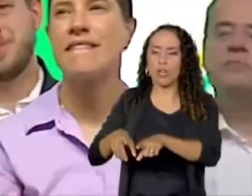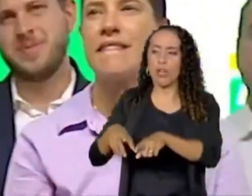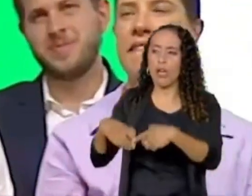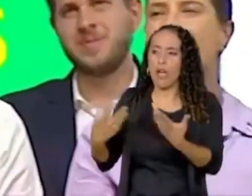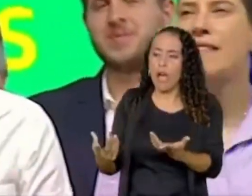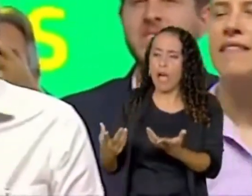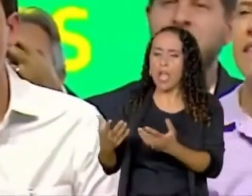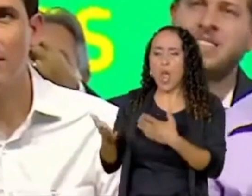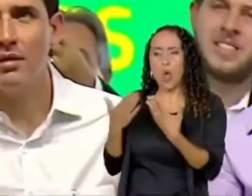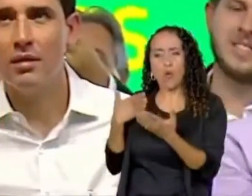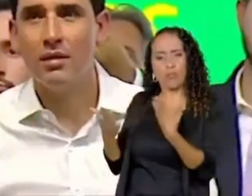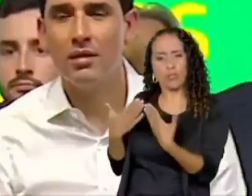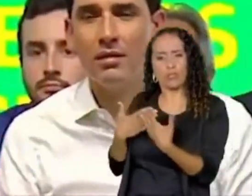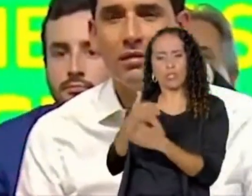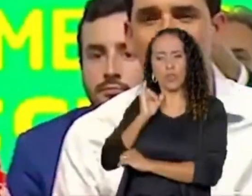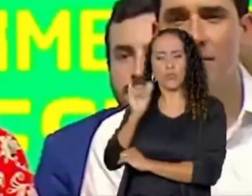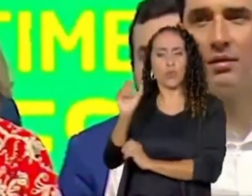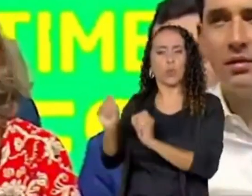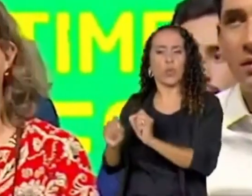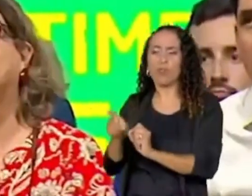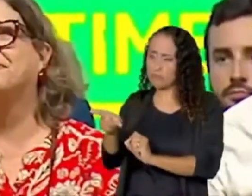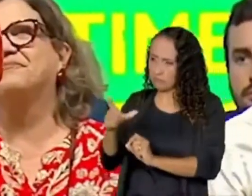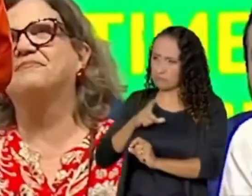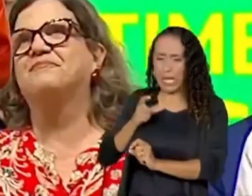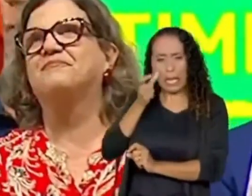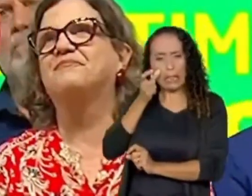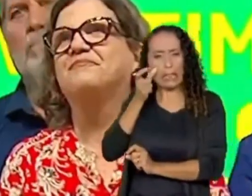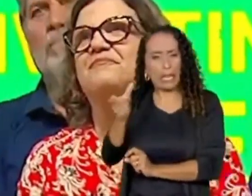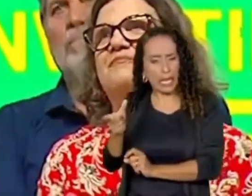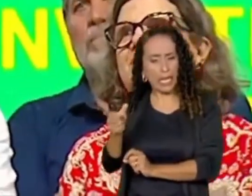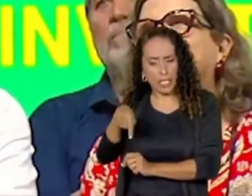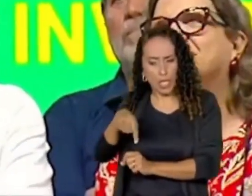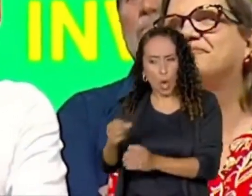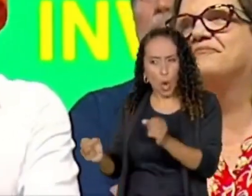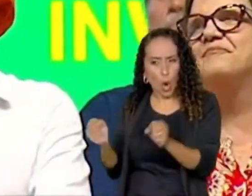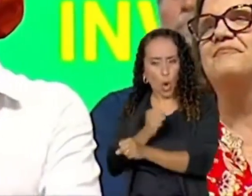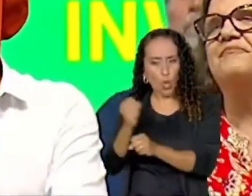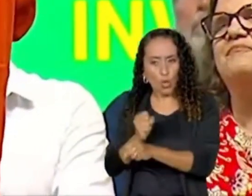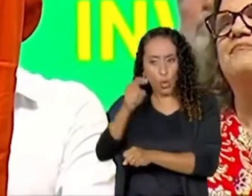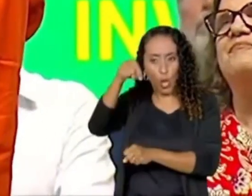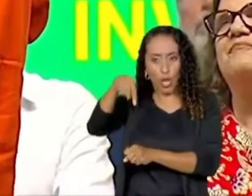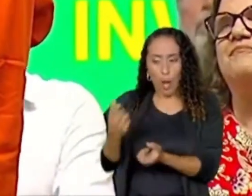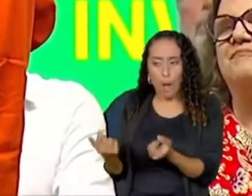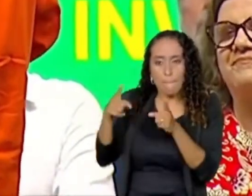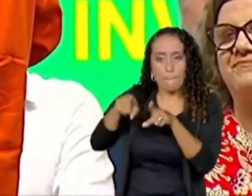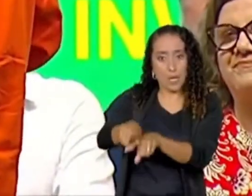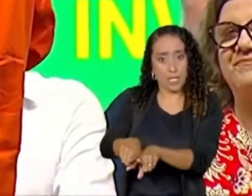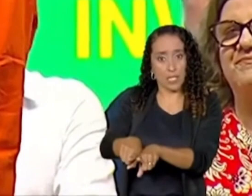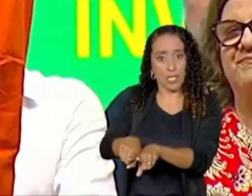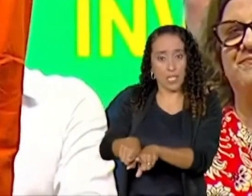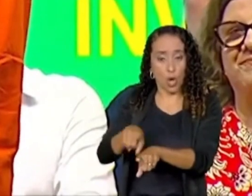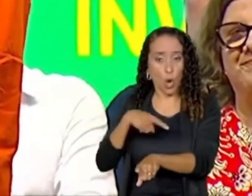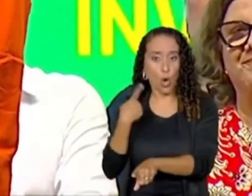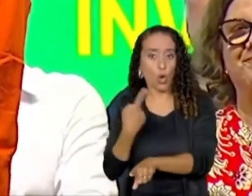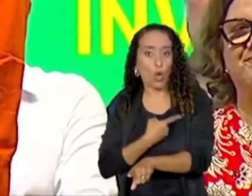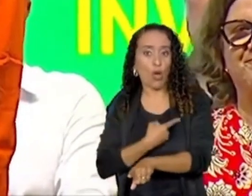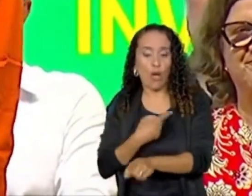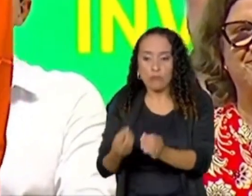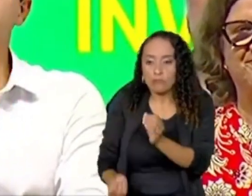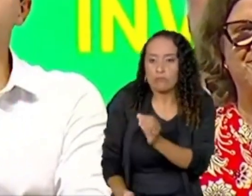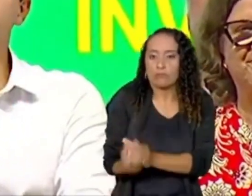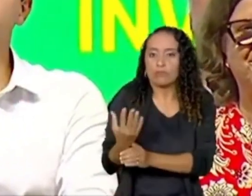Chaves eu disse para ele se ele não tinha interesse em construir uma parceria conosco para construir